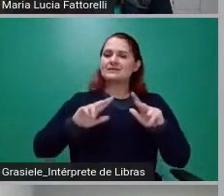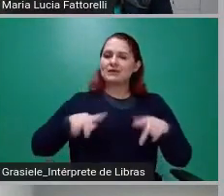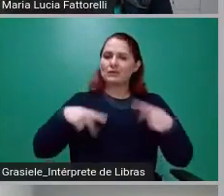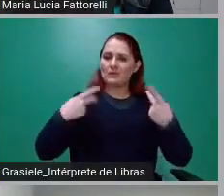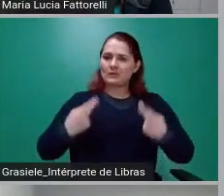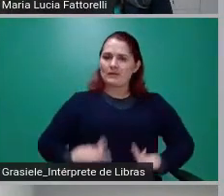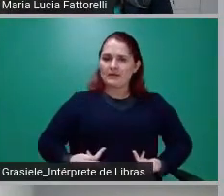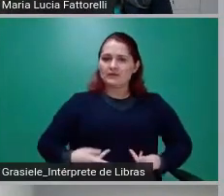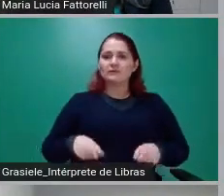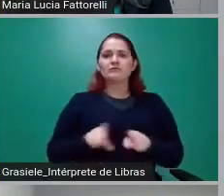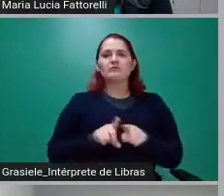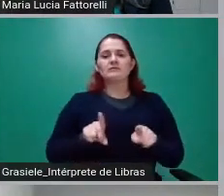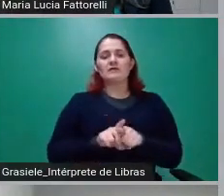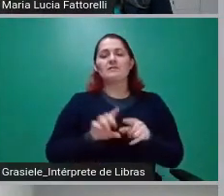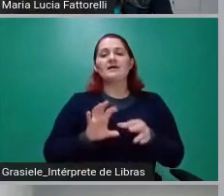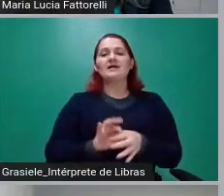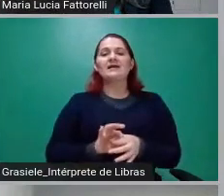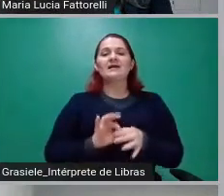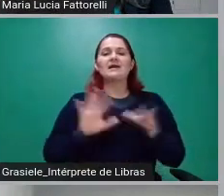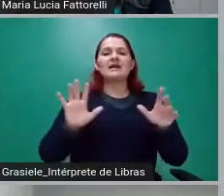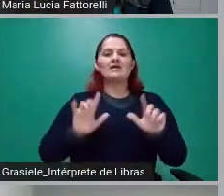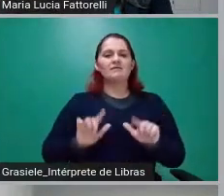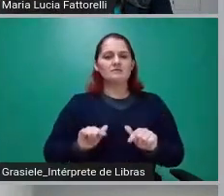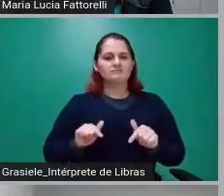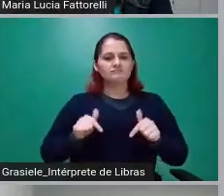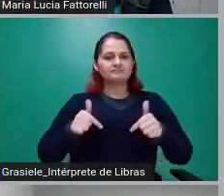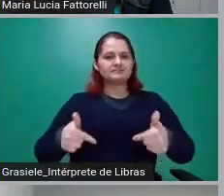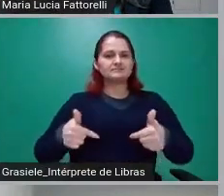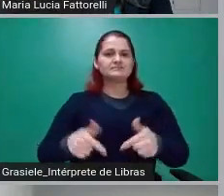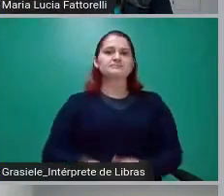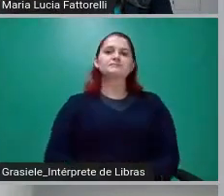e na livre iniciativa.